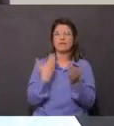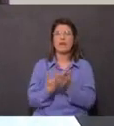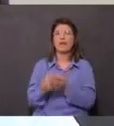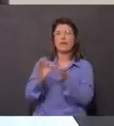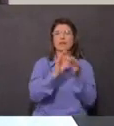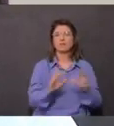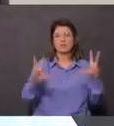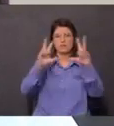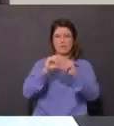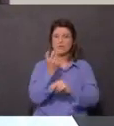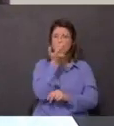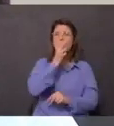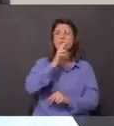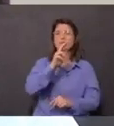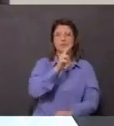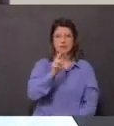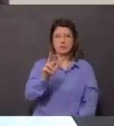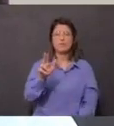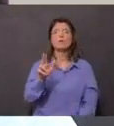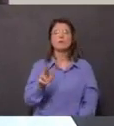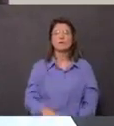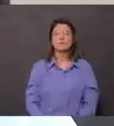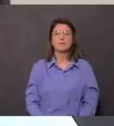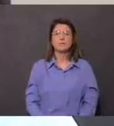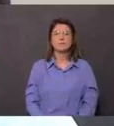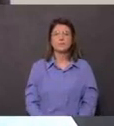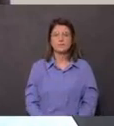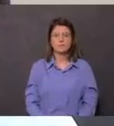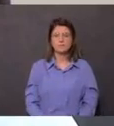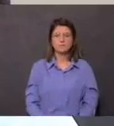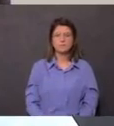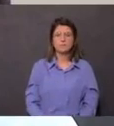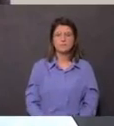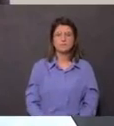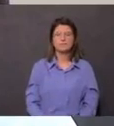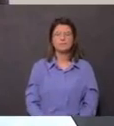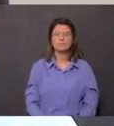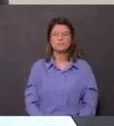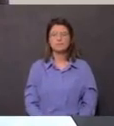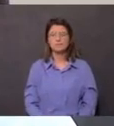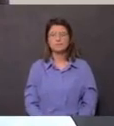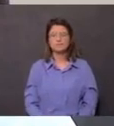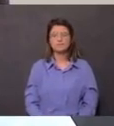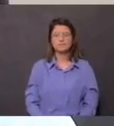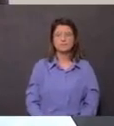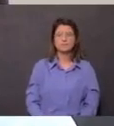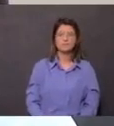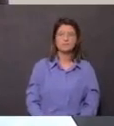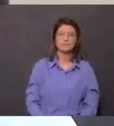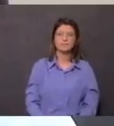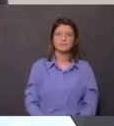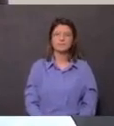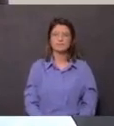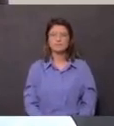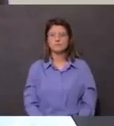mei, novi et eterni testamenti, qui pro vobis et